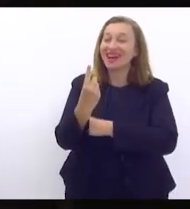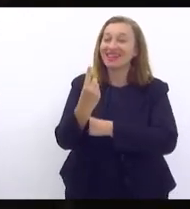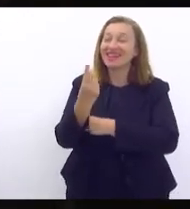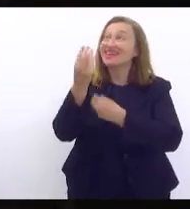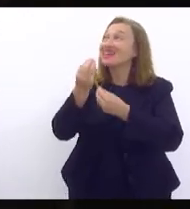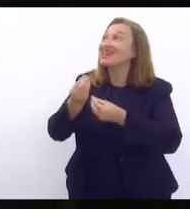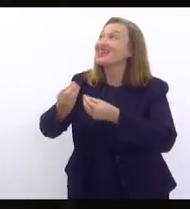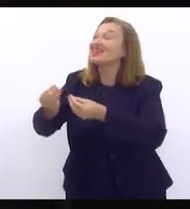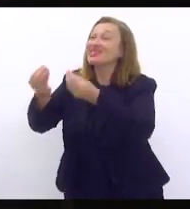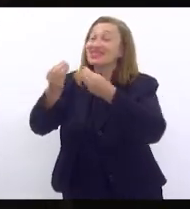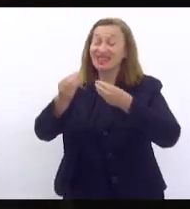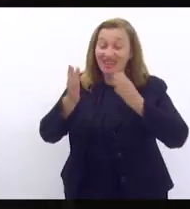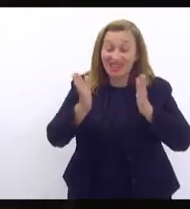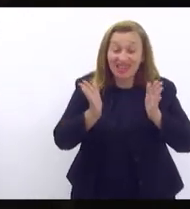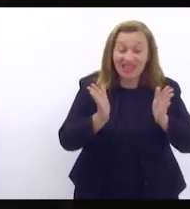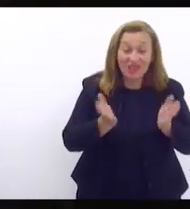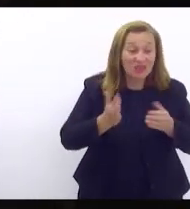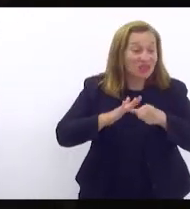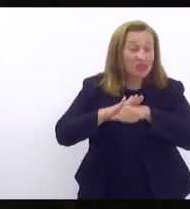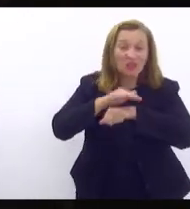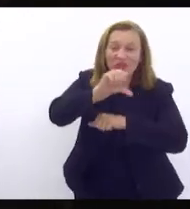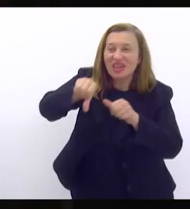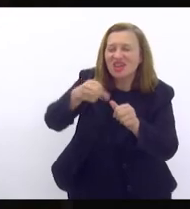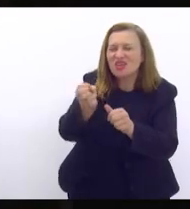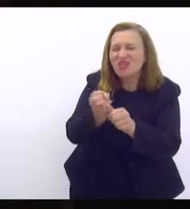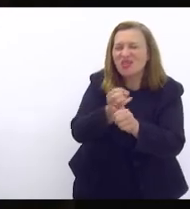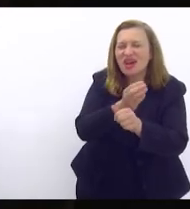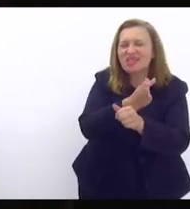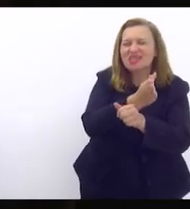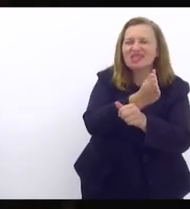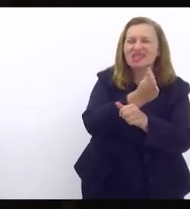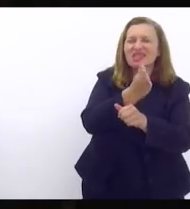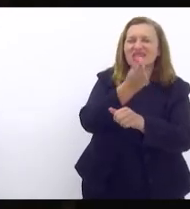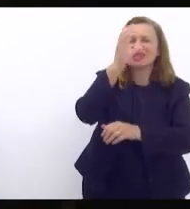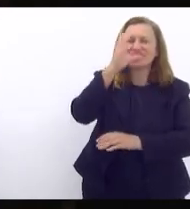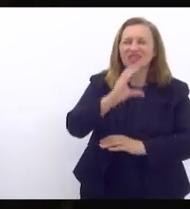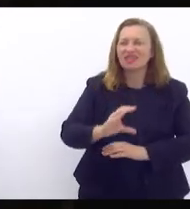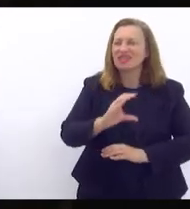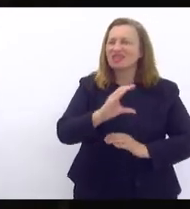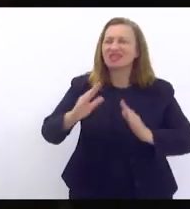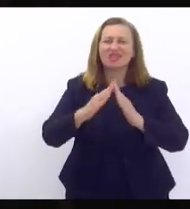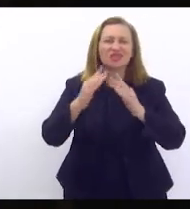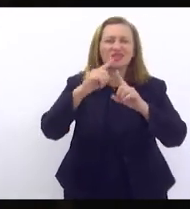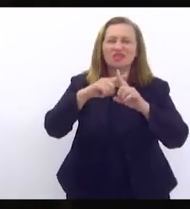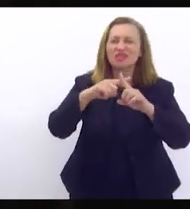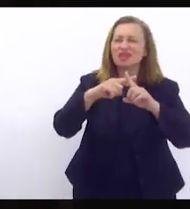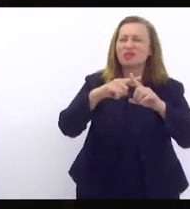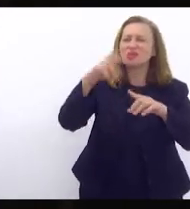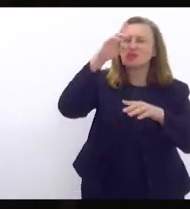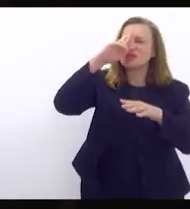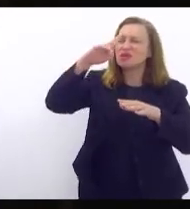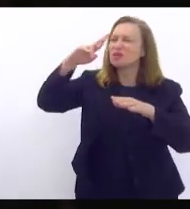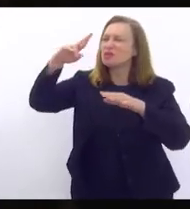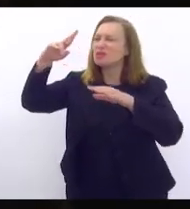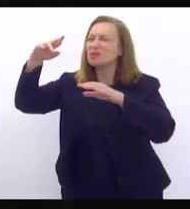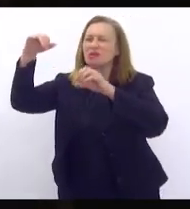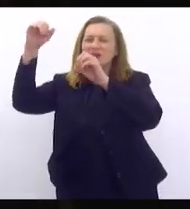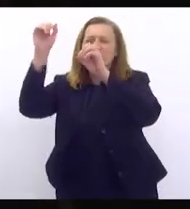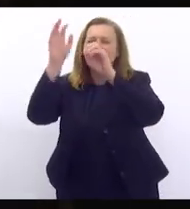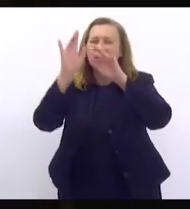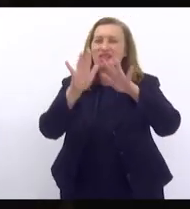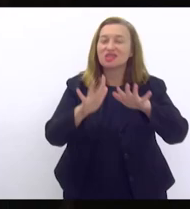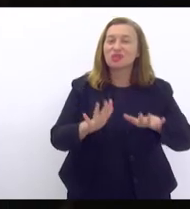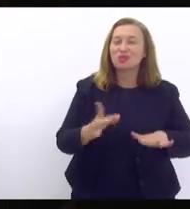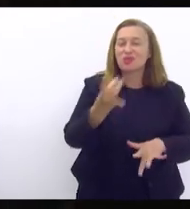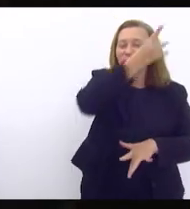traz aqui nesta noite, Renovação Carismática Católica do Rio de Janeiro, estenda seus braços. O Espírito Santo